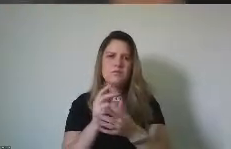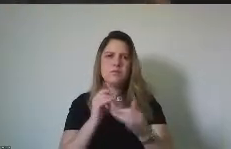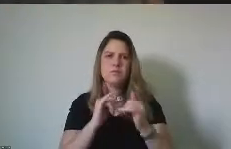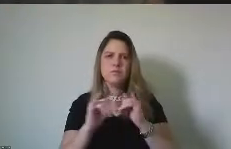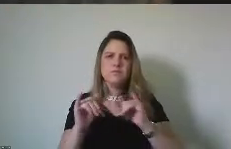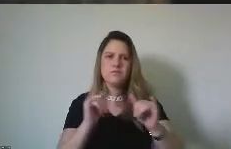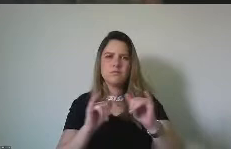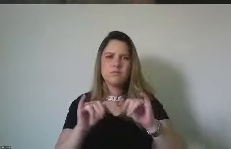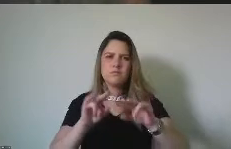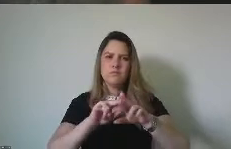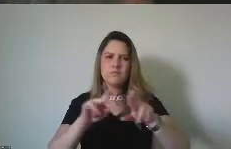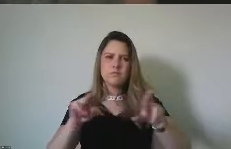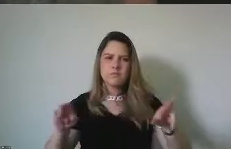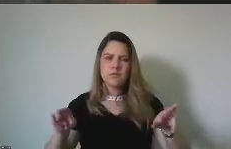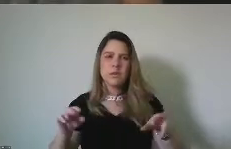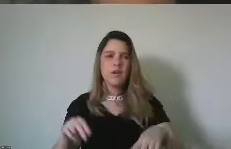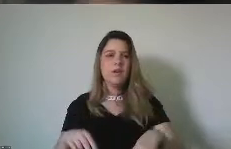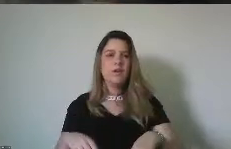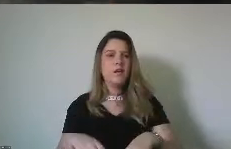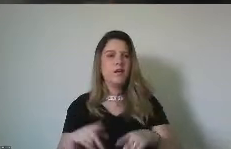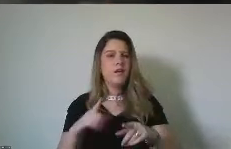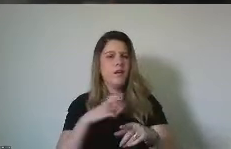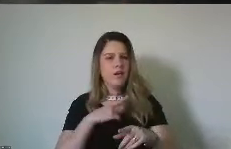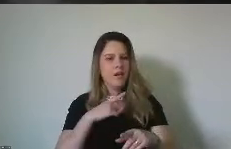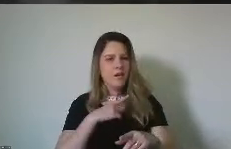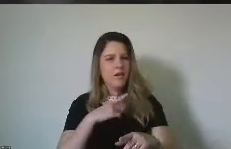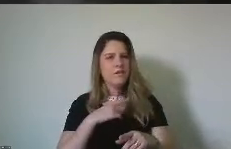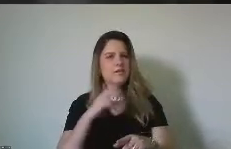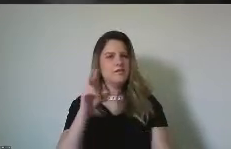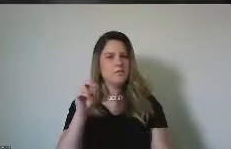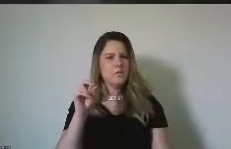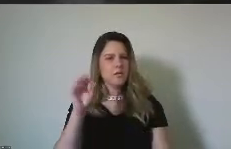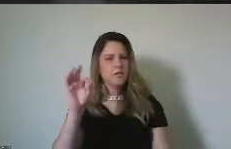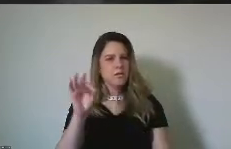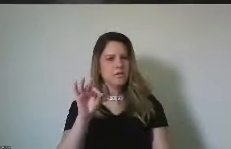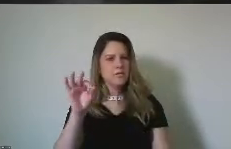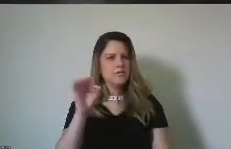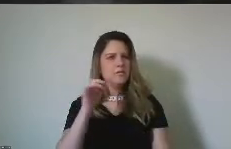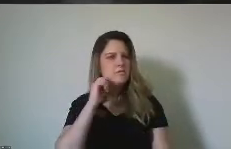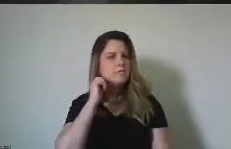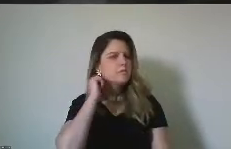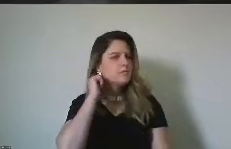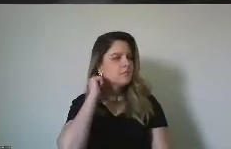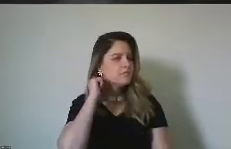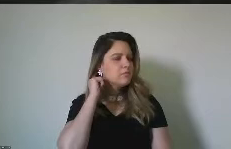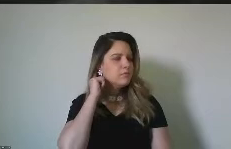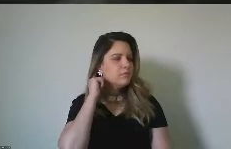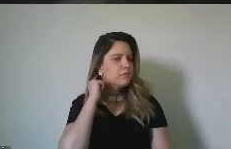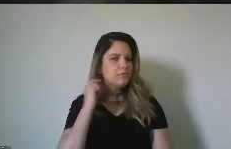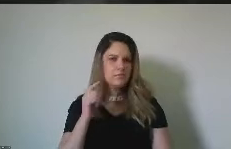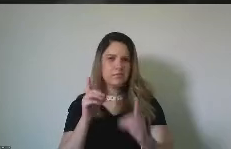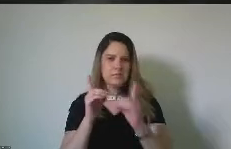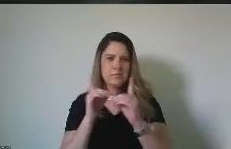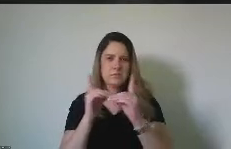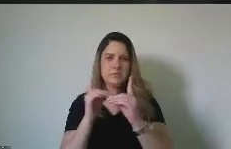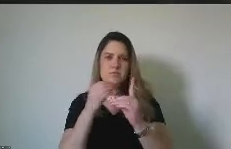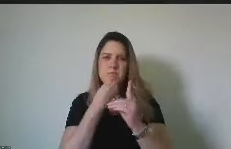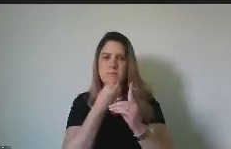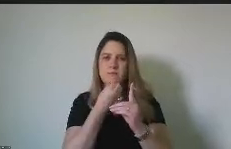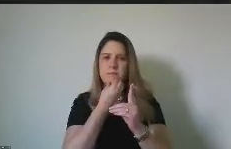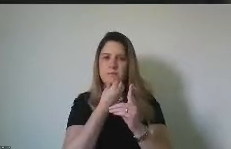deságio bem alto ali é acima dos 50% inclusive nesse último com a desabilitação do consórcio